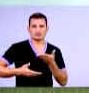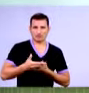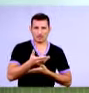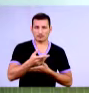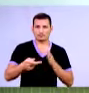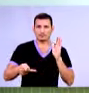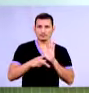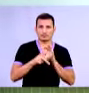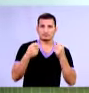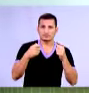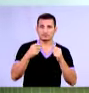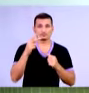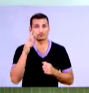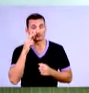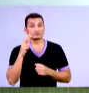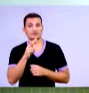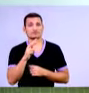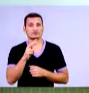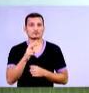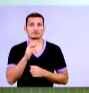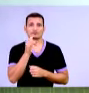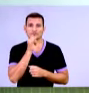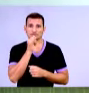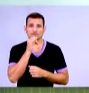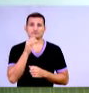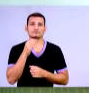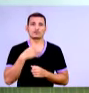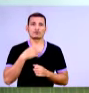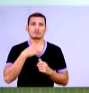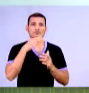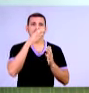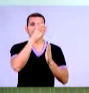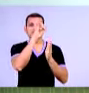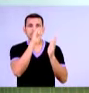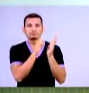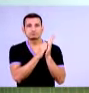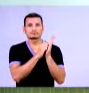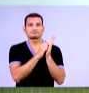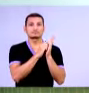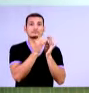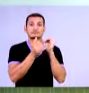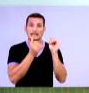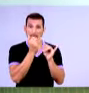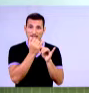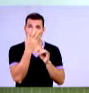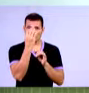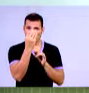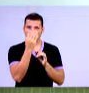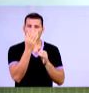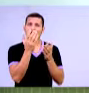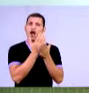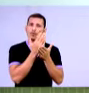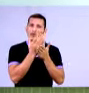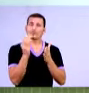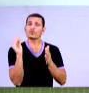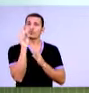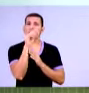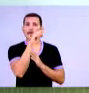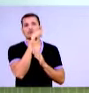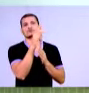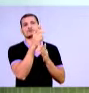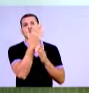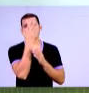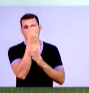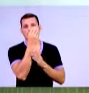ser observadas. Por exemplo, se eu baixo uma imagem da internet, alguém disponibilizou essa imagem na internet. Então, se eu baixo